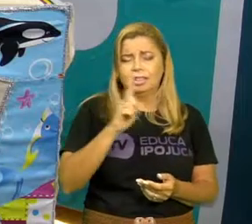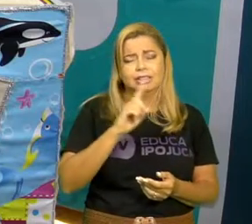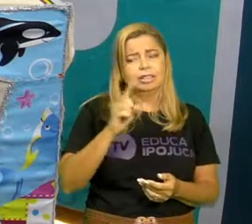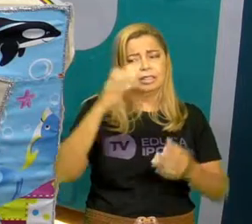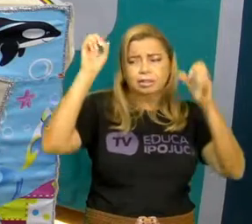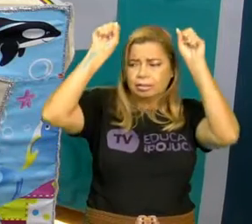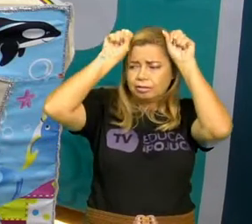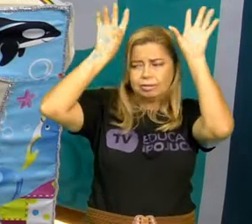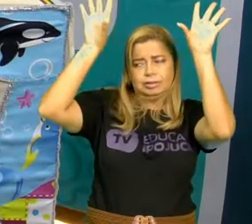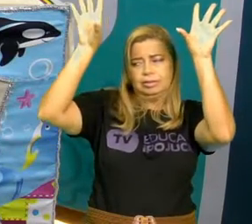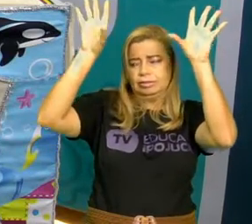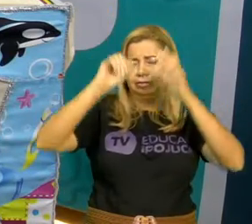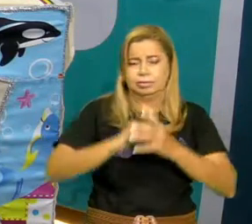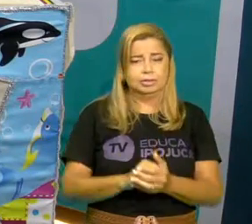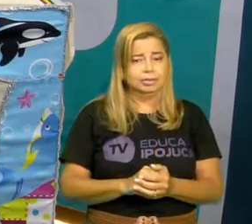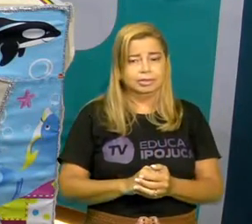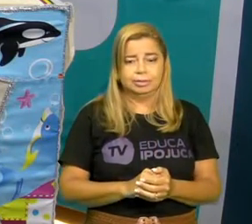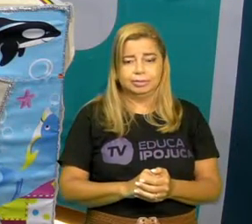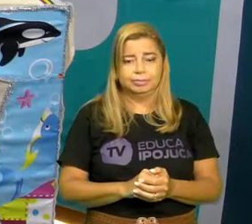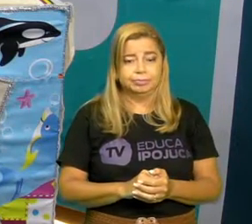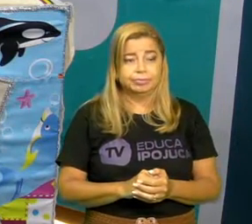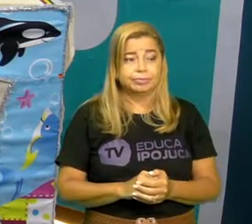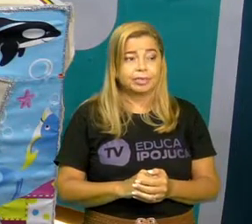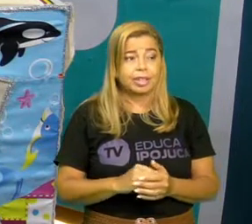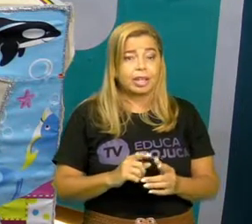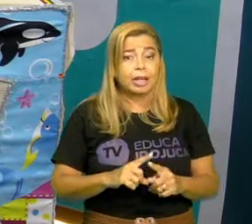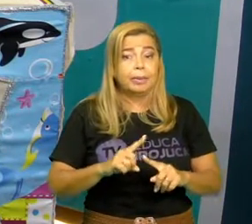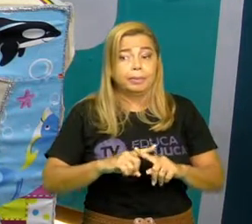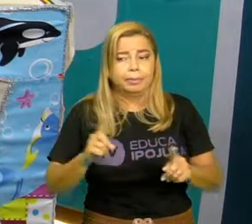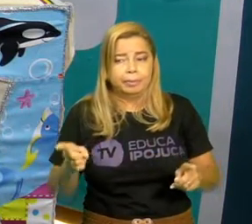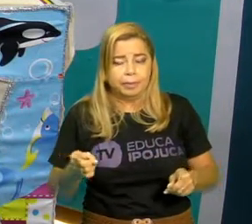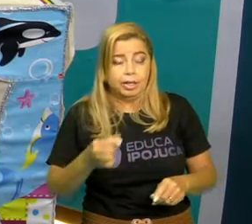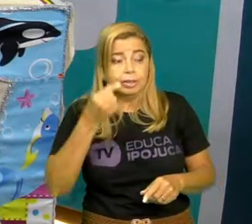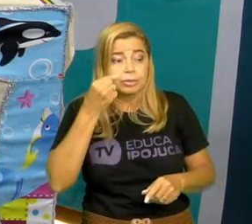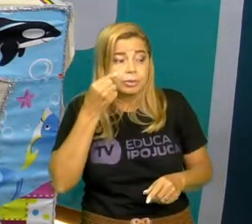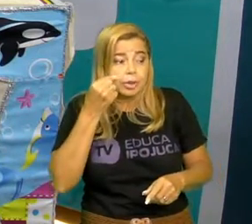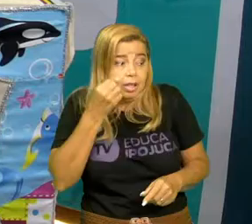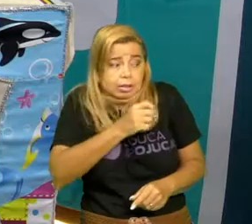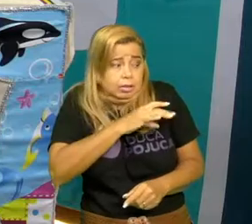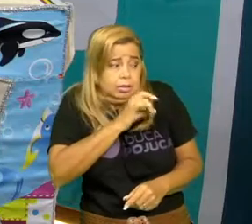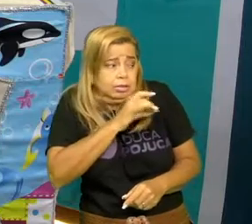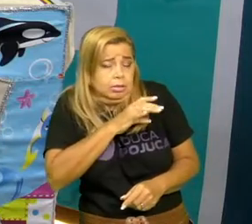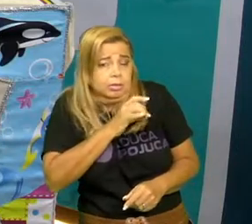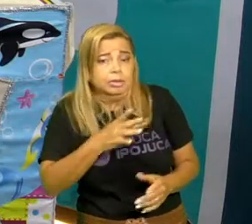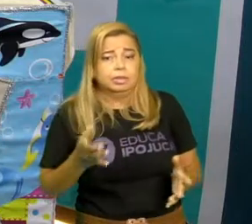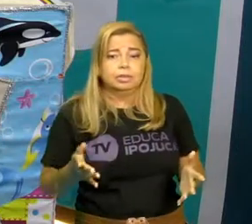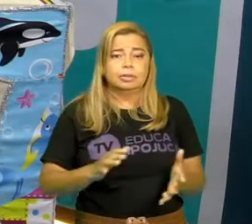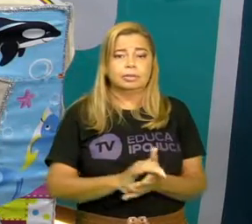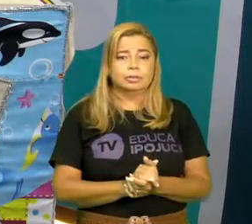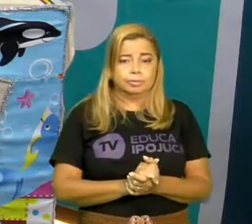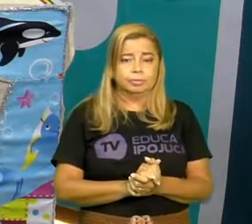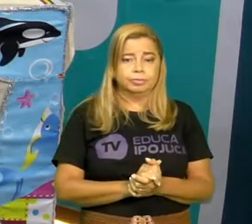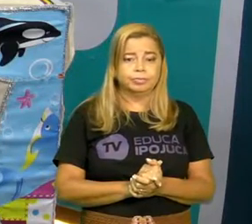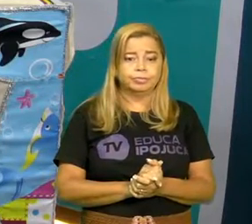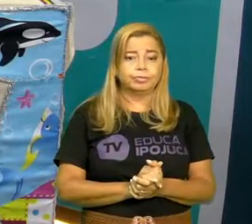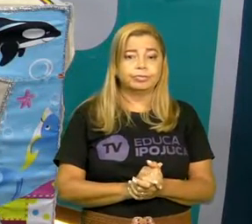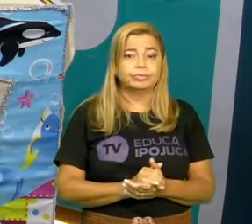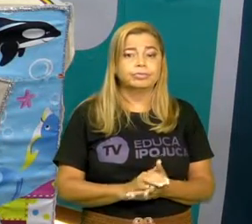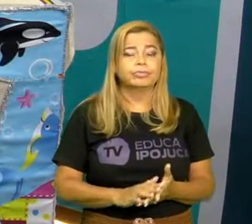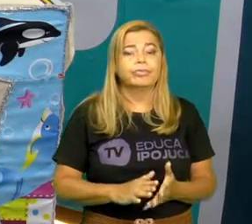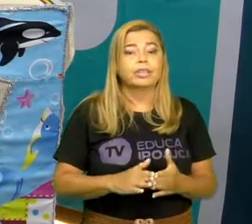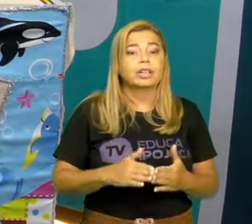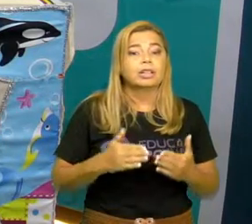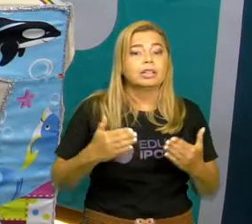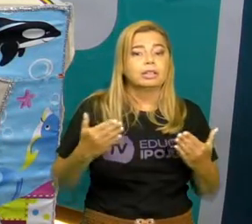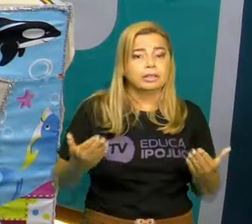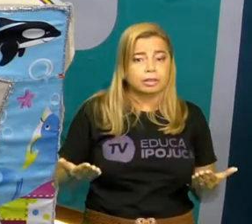não. Não? Não, tá? Só que ele era muito medroso, certo? Aí o ratinho foi